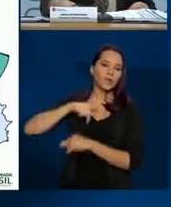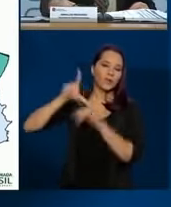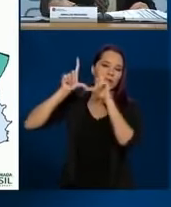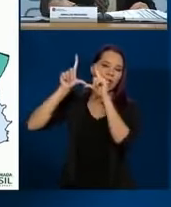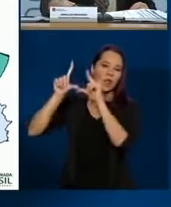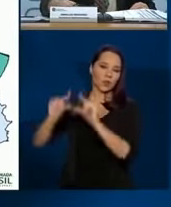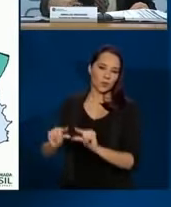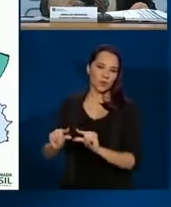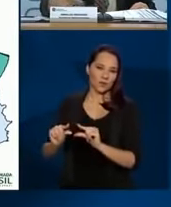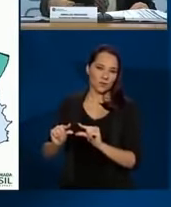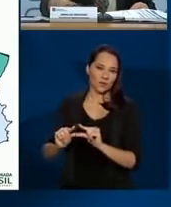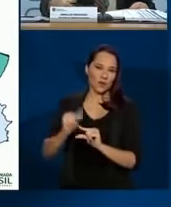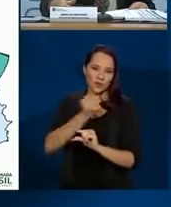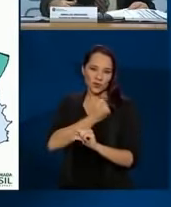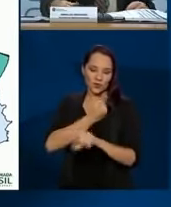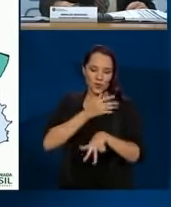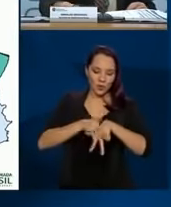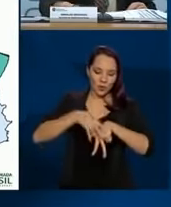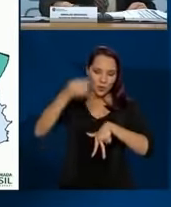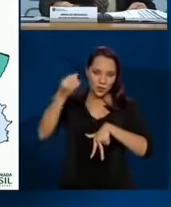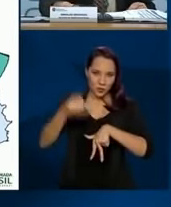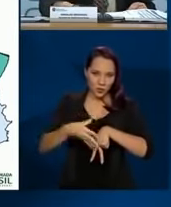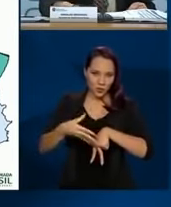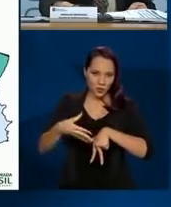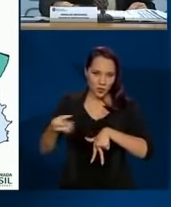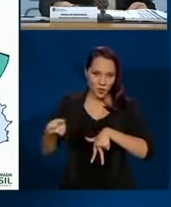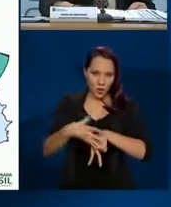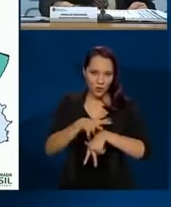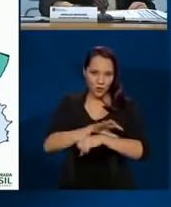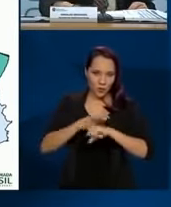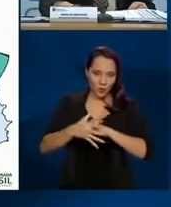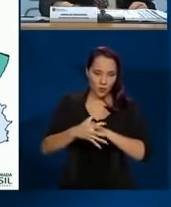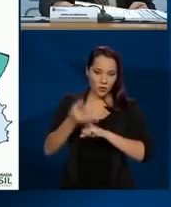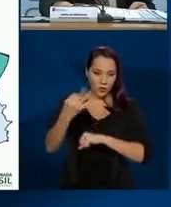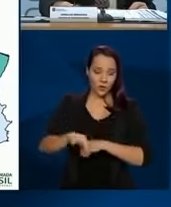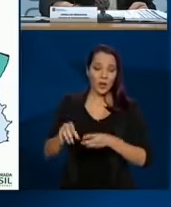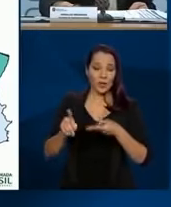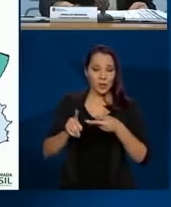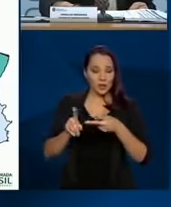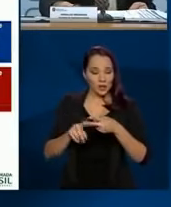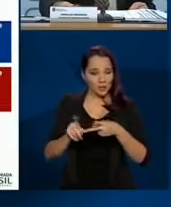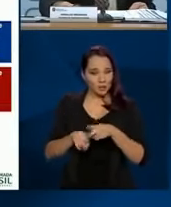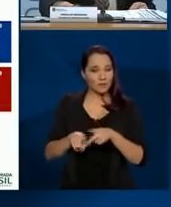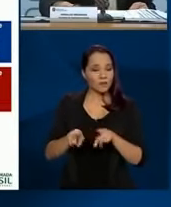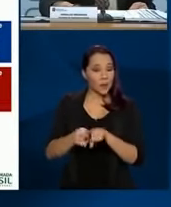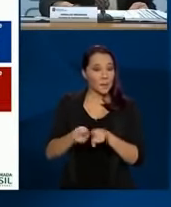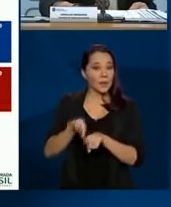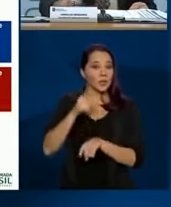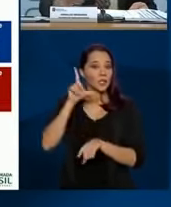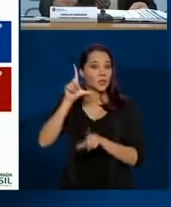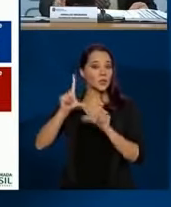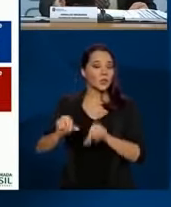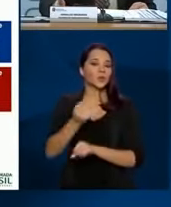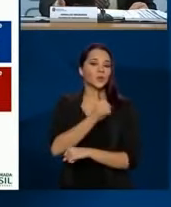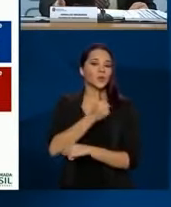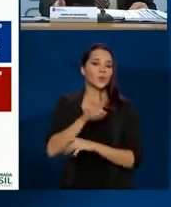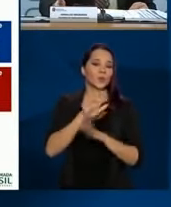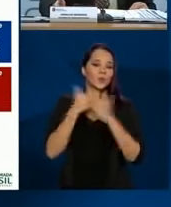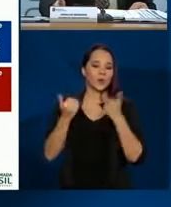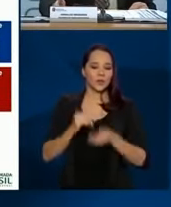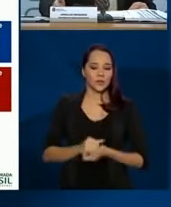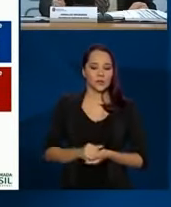redução tanto no número de óbitos quanto no número de casos novos. Próximo slide. Essa é da